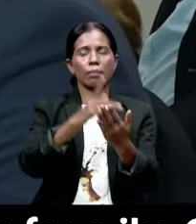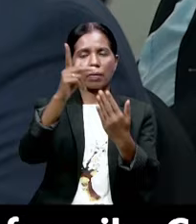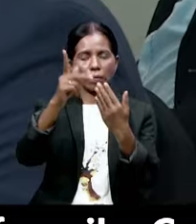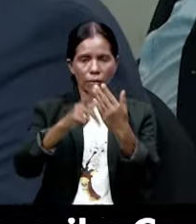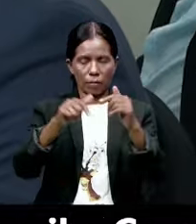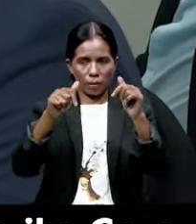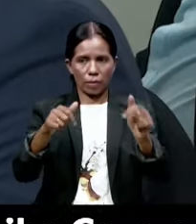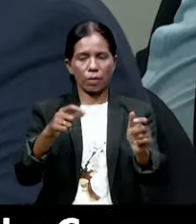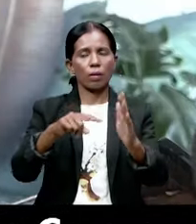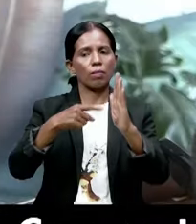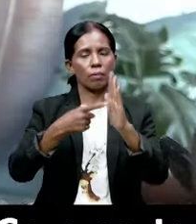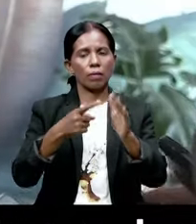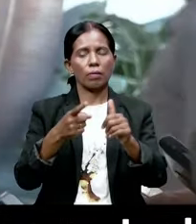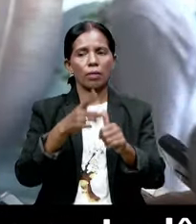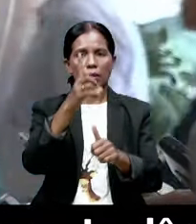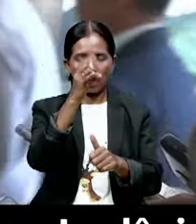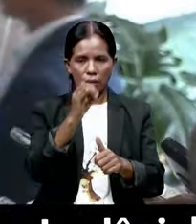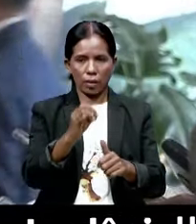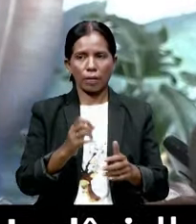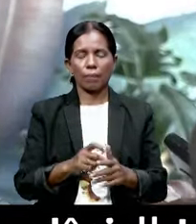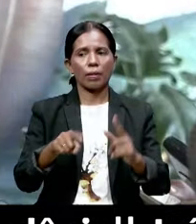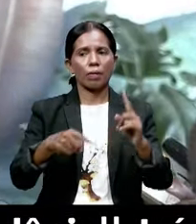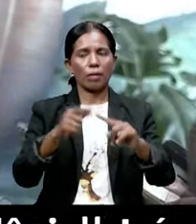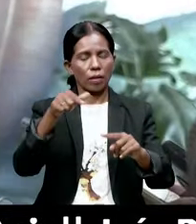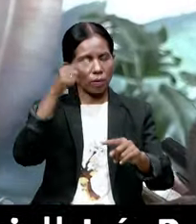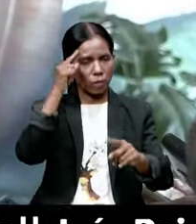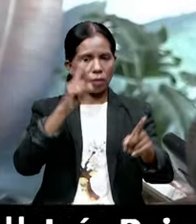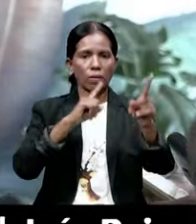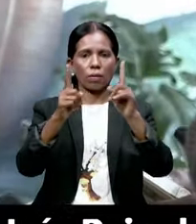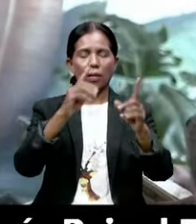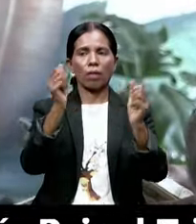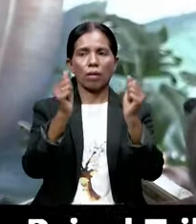de Serra Huuluk, que é a capital dele. Então, o governo com ali,